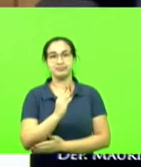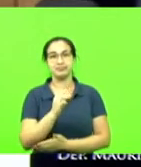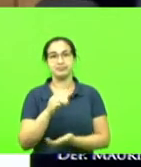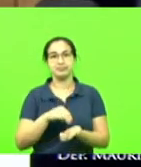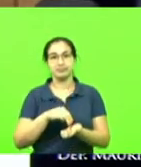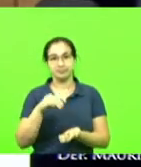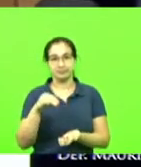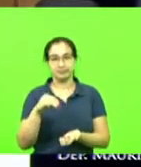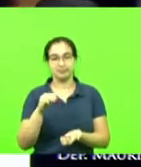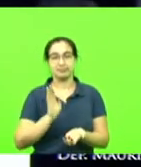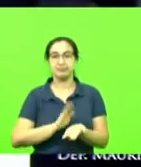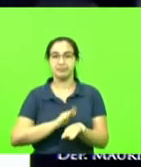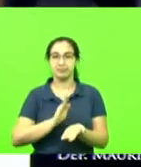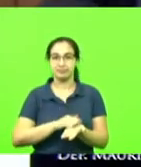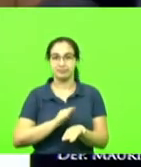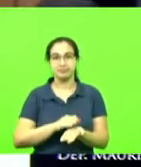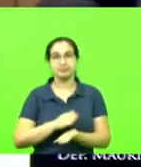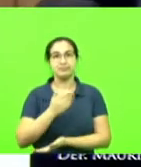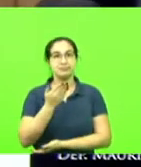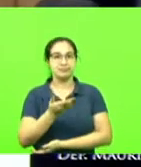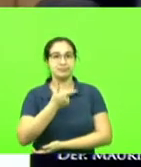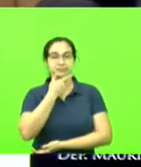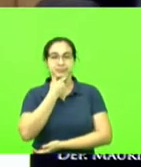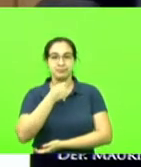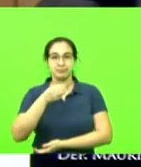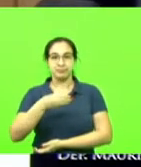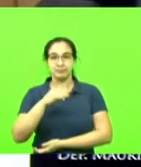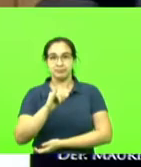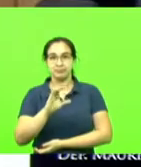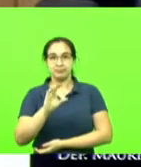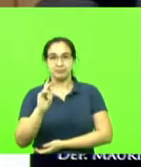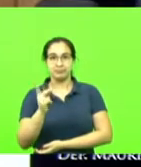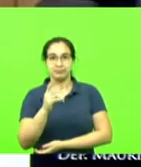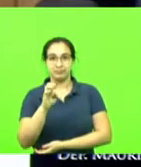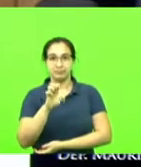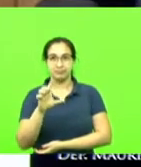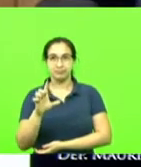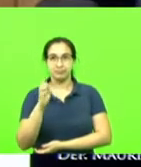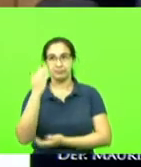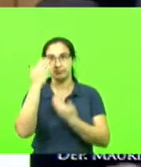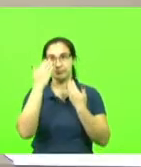essa moção para o homenageado. Obrigado.